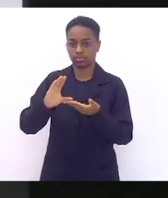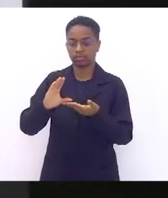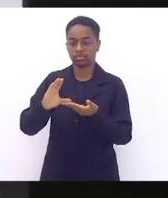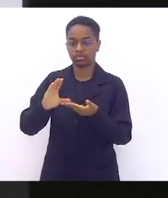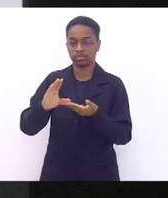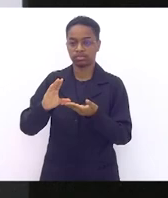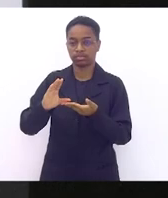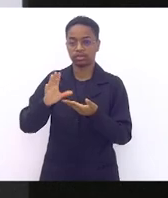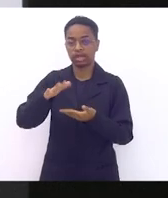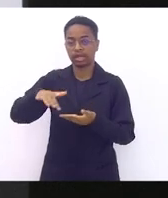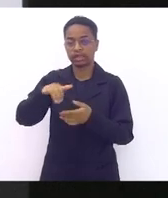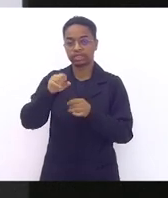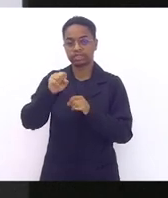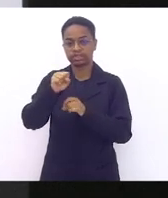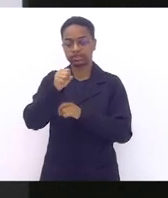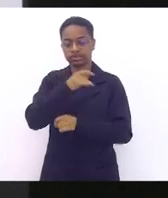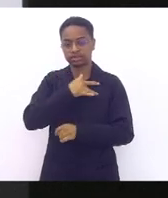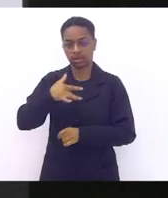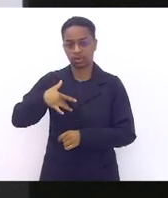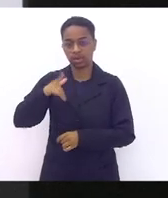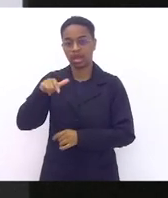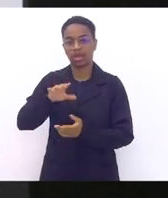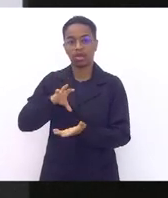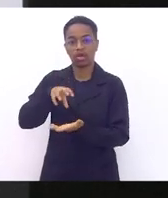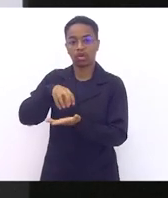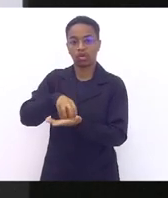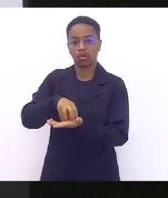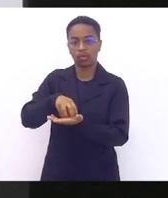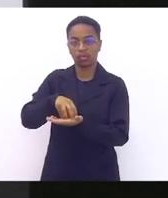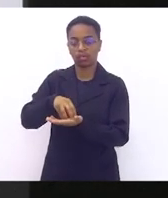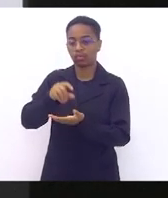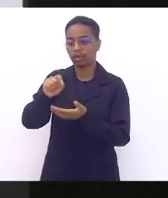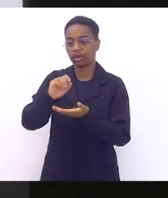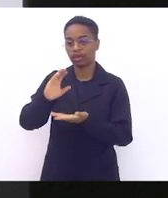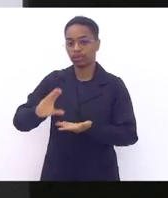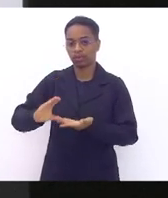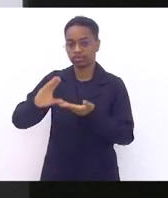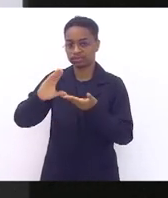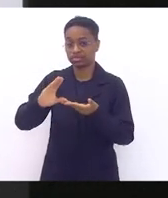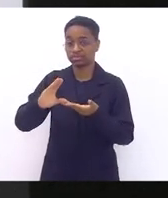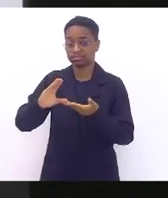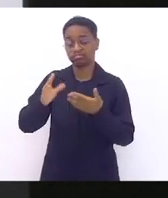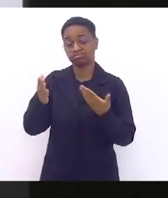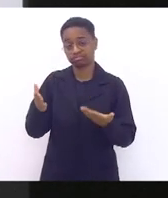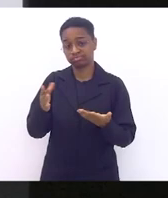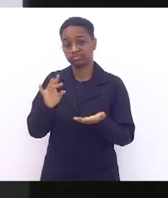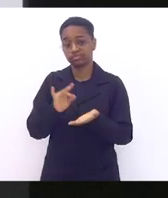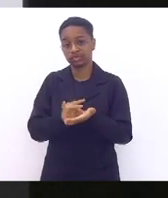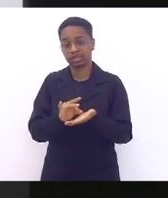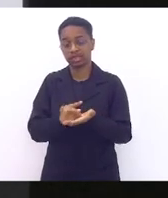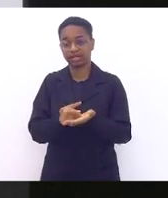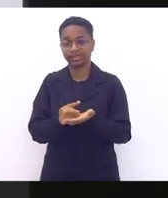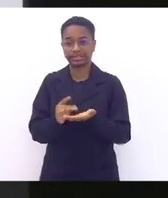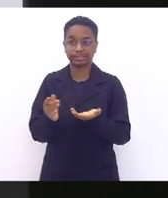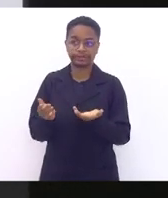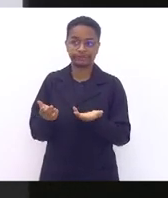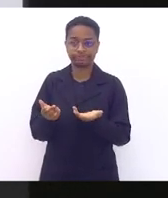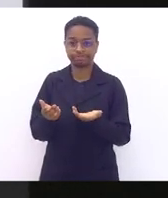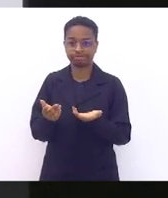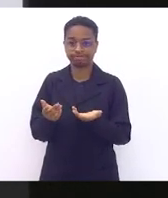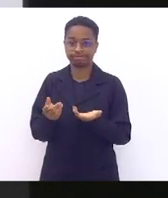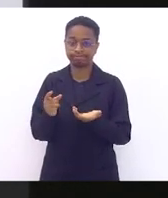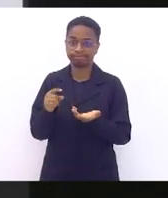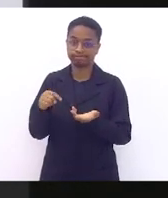de Saúde como órgão único conselho. Isso está citado lá. Isso é uma coisa que foge à